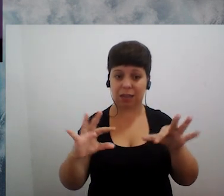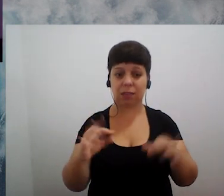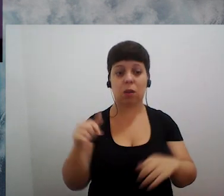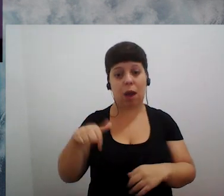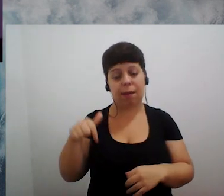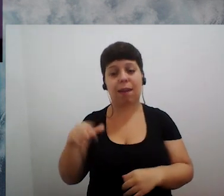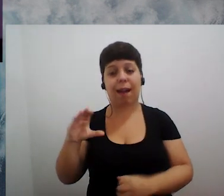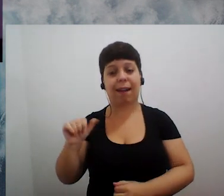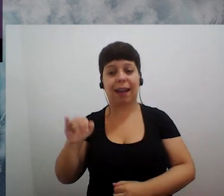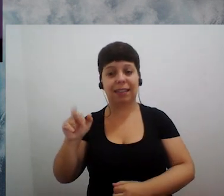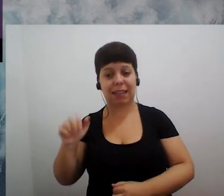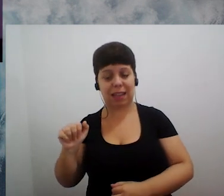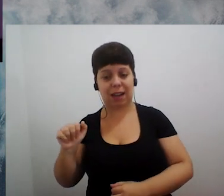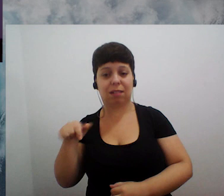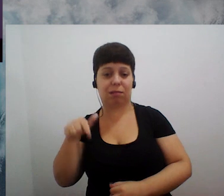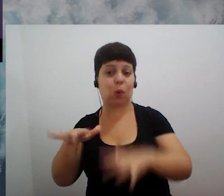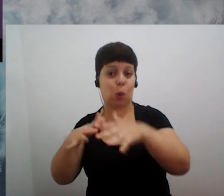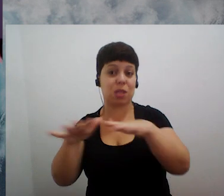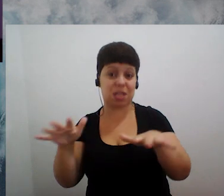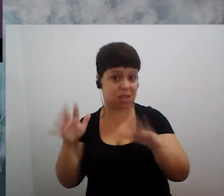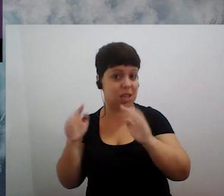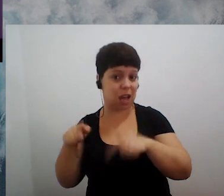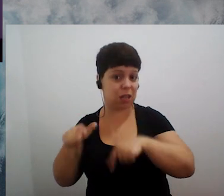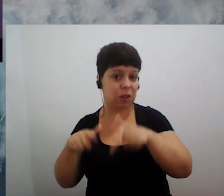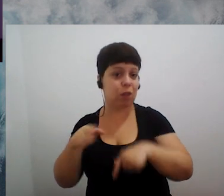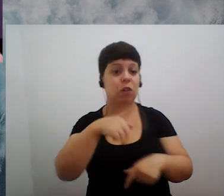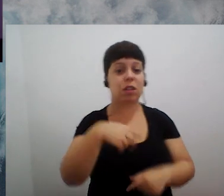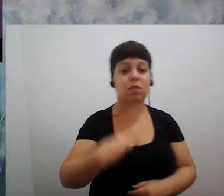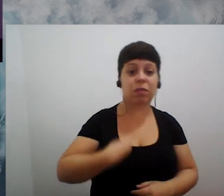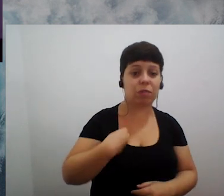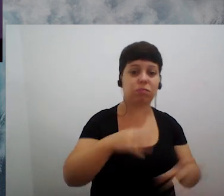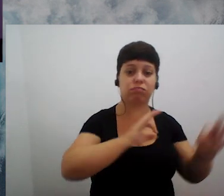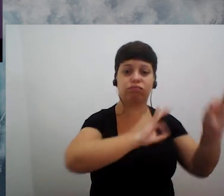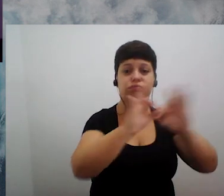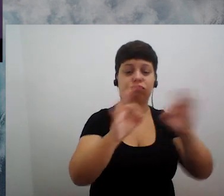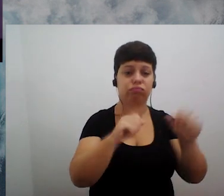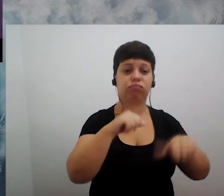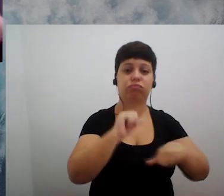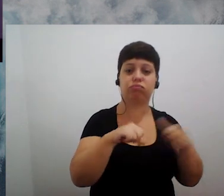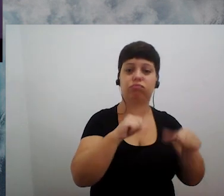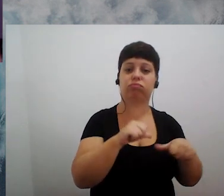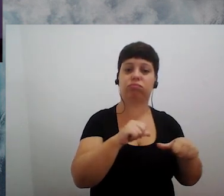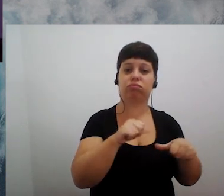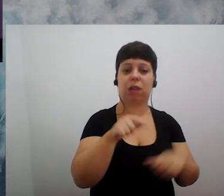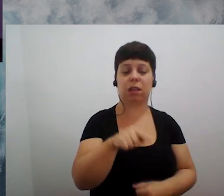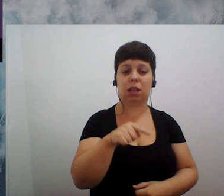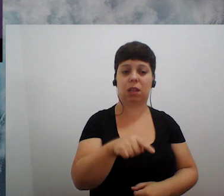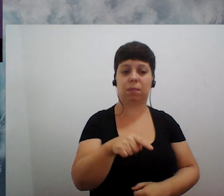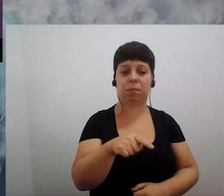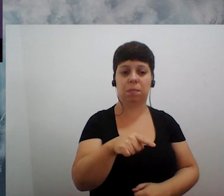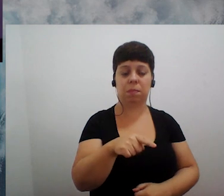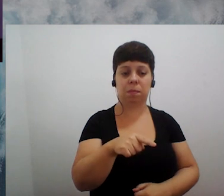né? A gente está trabalhando com o oceano e vocês estão vivendo e estão mobilizando e modificando e transformando